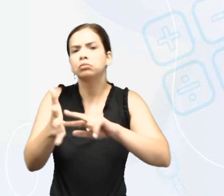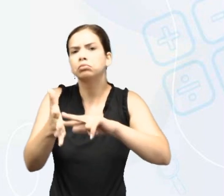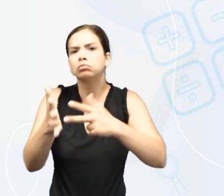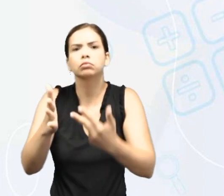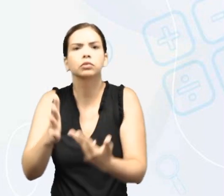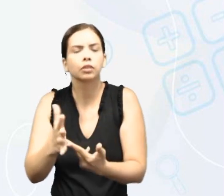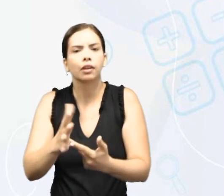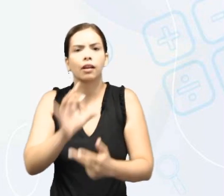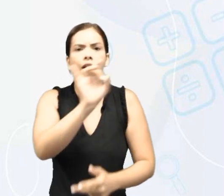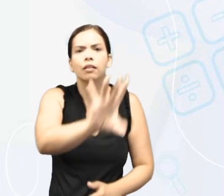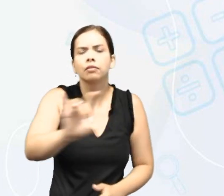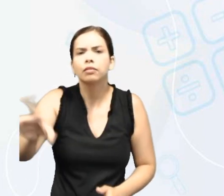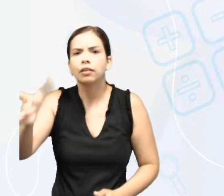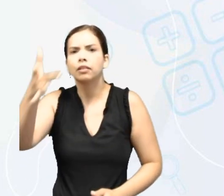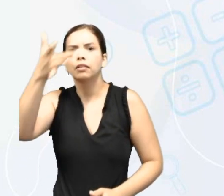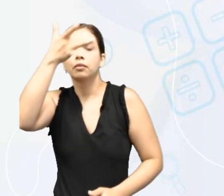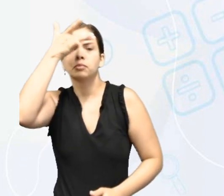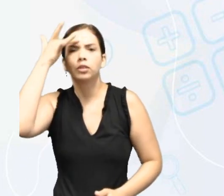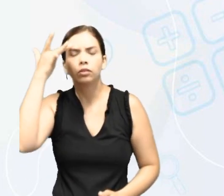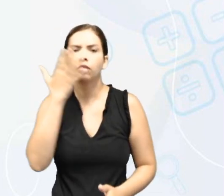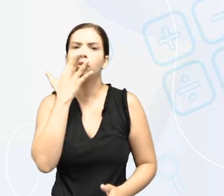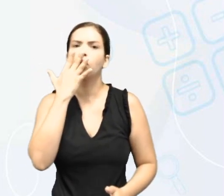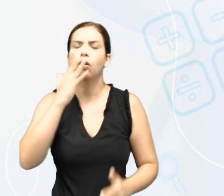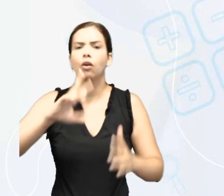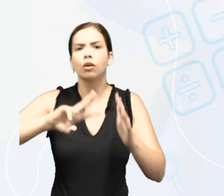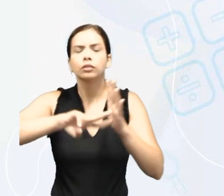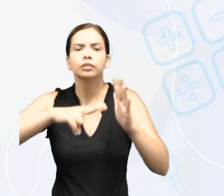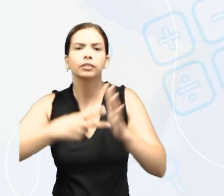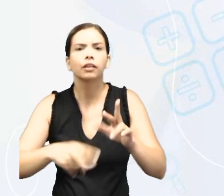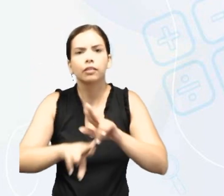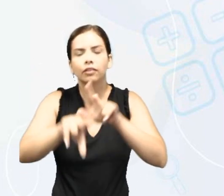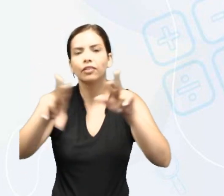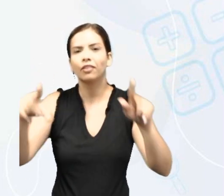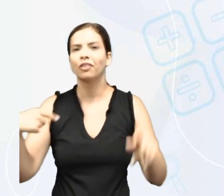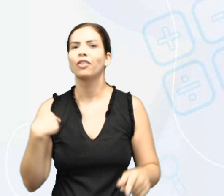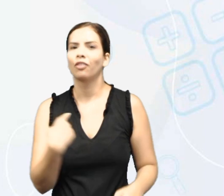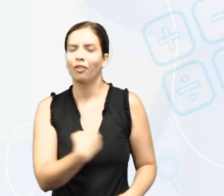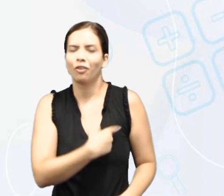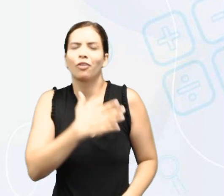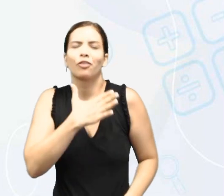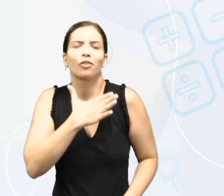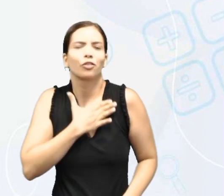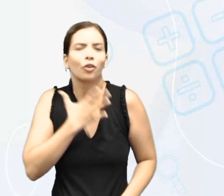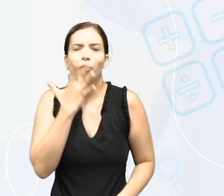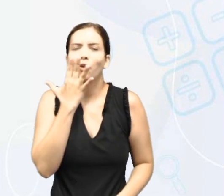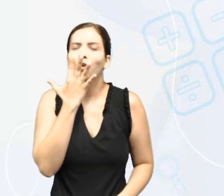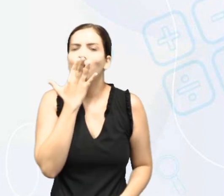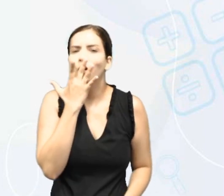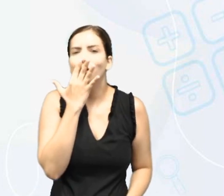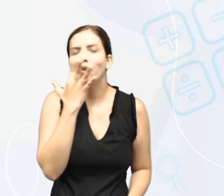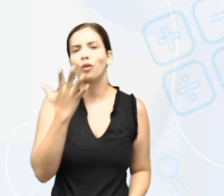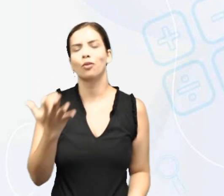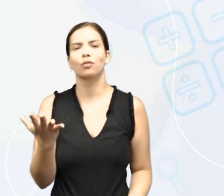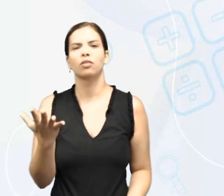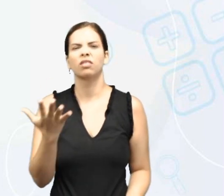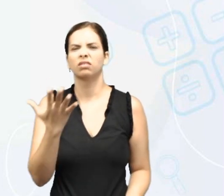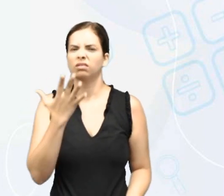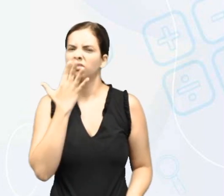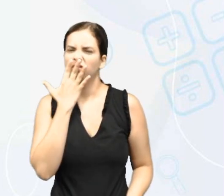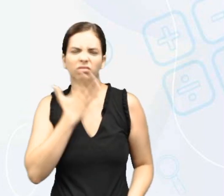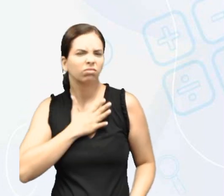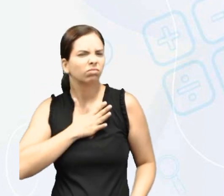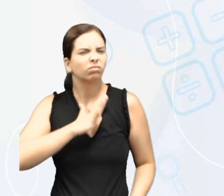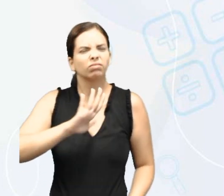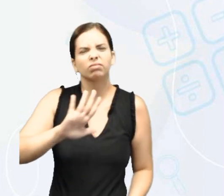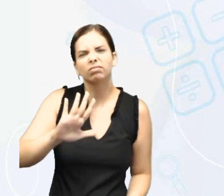pessoa, a cor ela vai ter um significado diferente, né? A gente tem a nossa cor favorita, tem cores que a gente gosta, tem cores que a gente não gosta muito, né? Tem